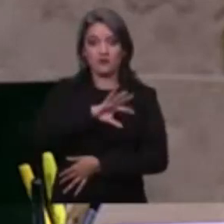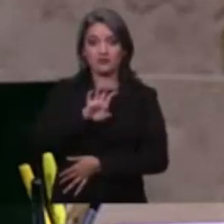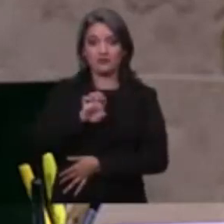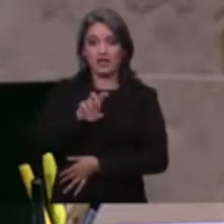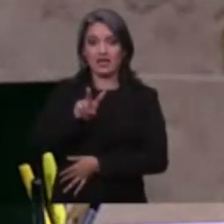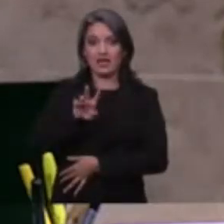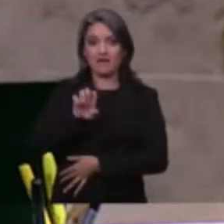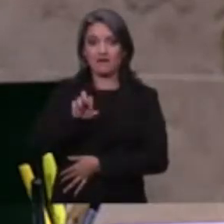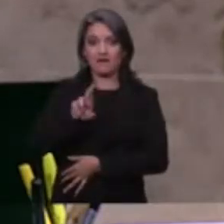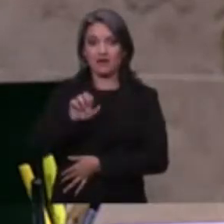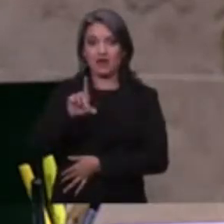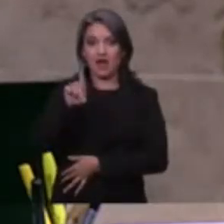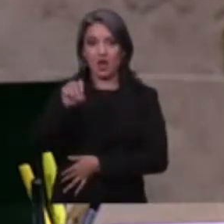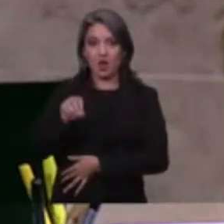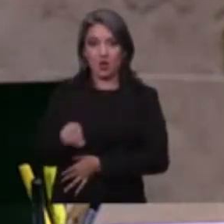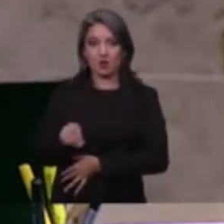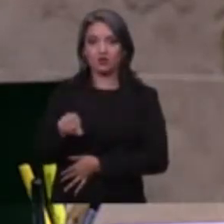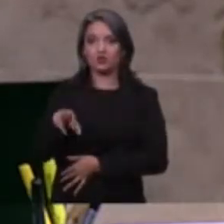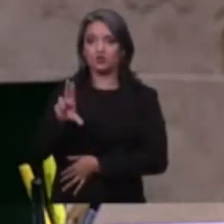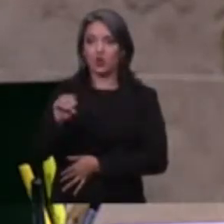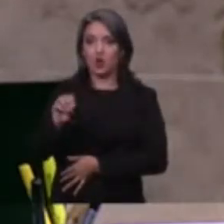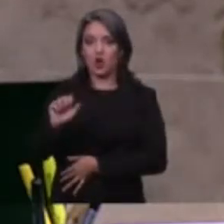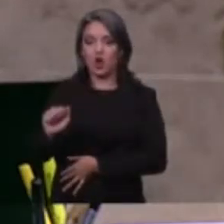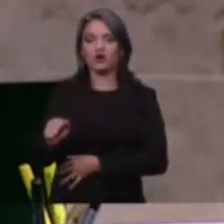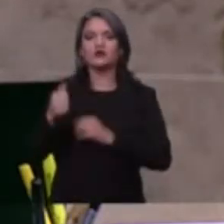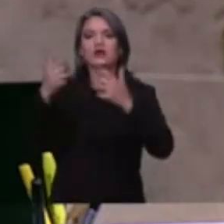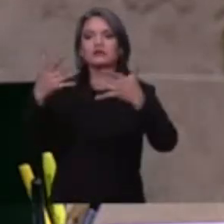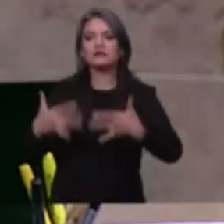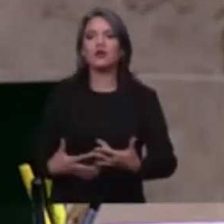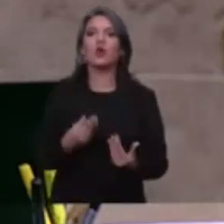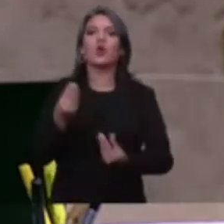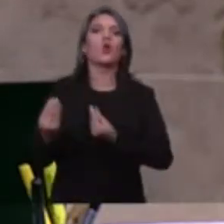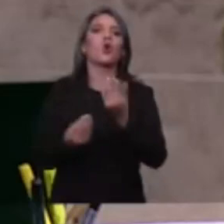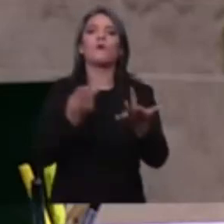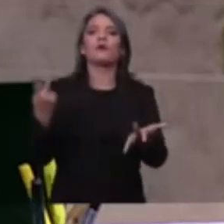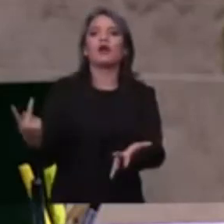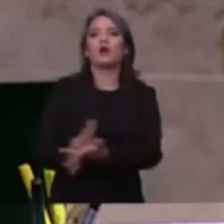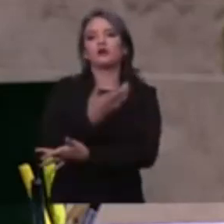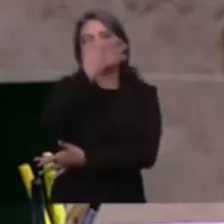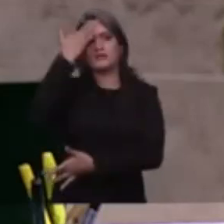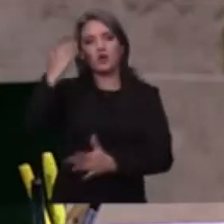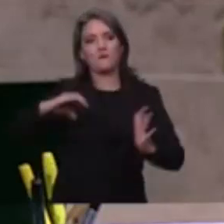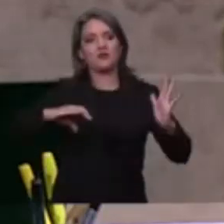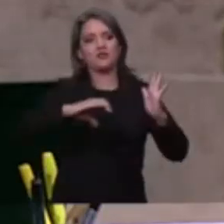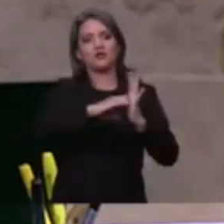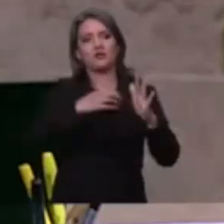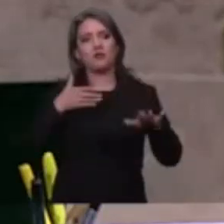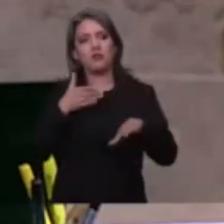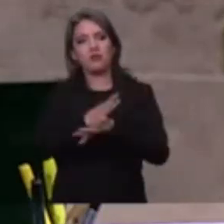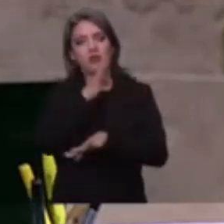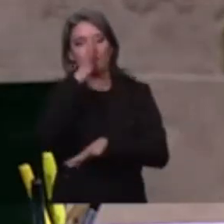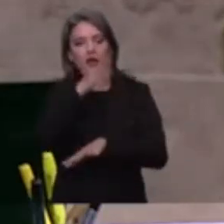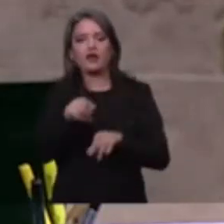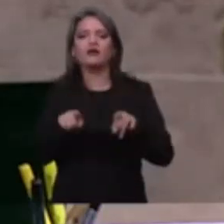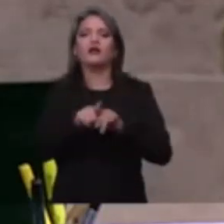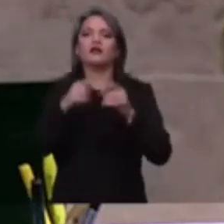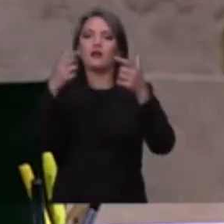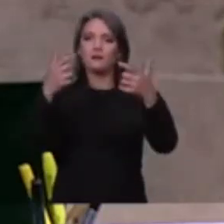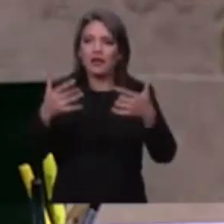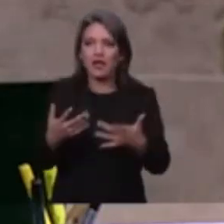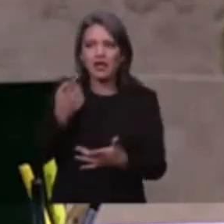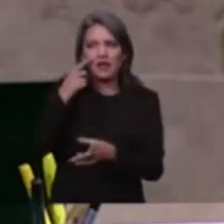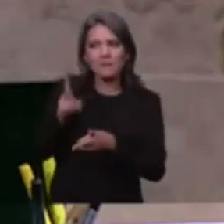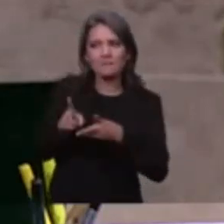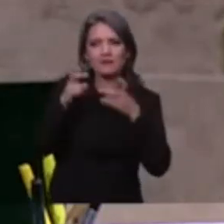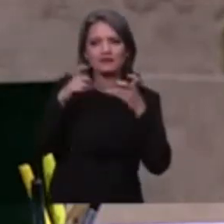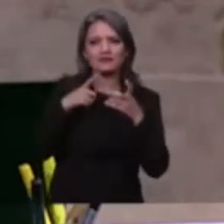Everaldo Bosco Rosa Moreira narrou como se deu a invasão ao Senado Federal, inclusive indicando a aparente divisão de